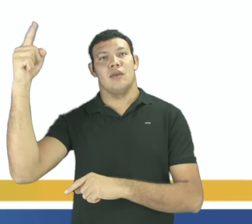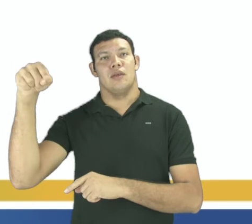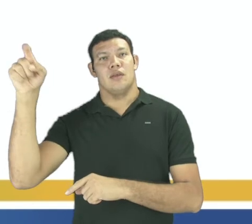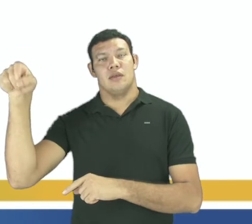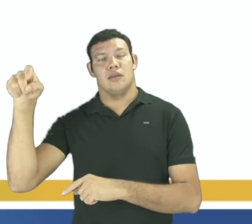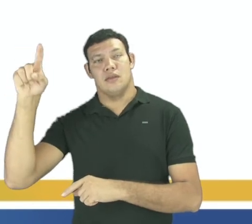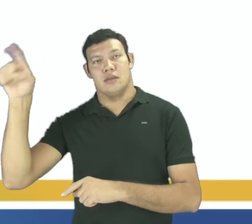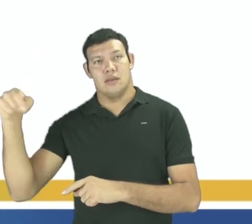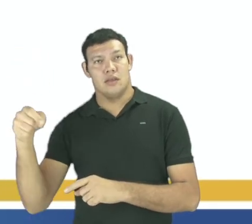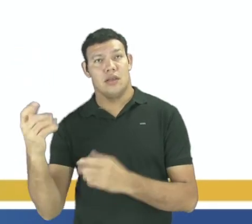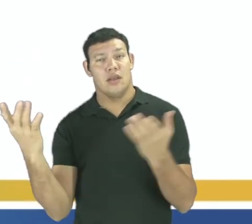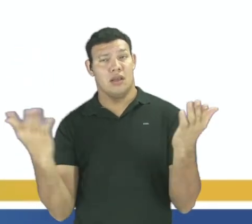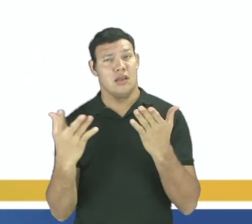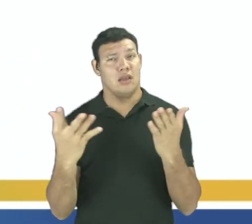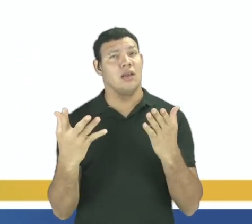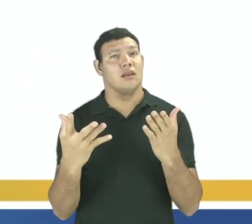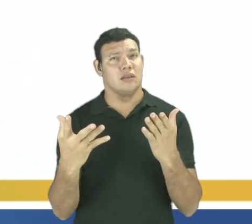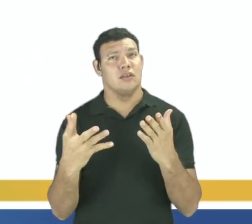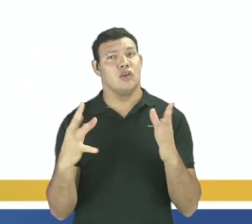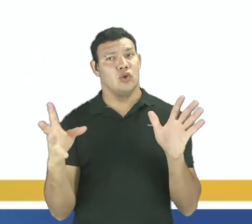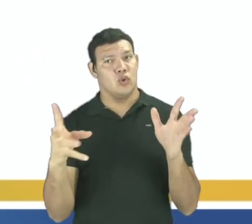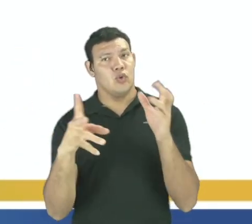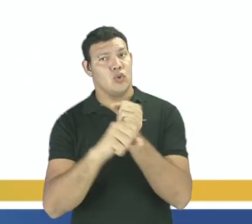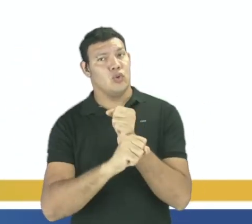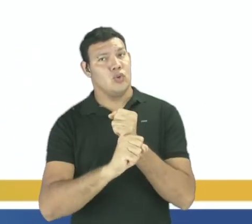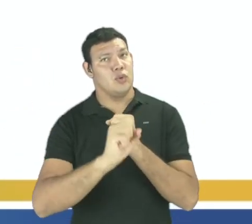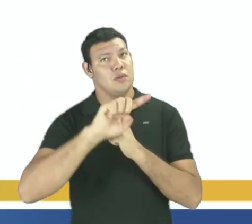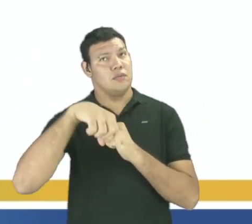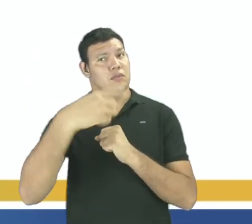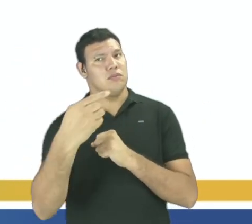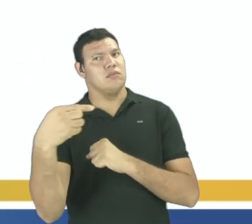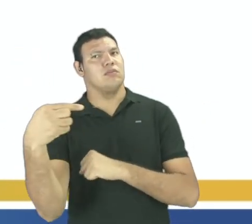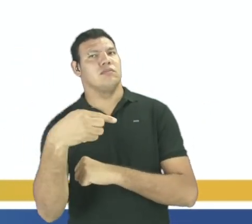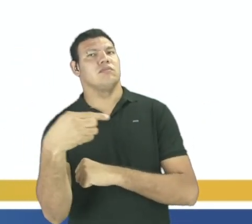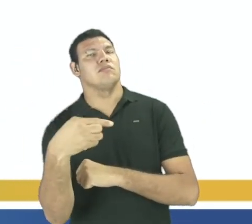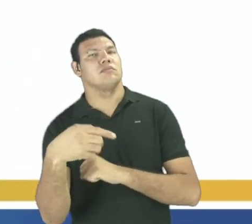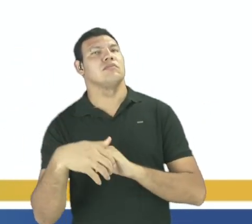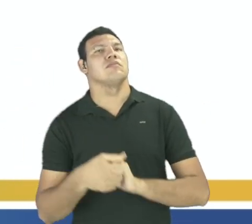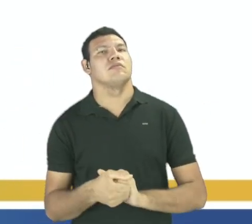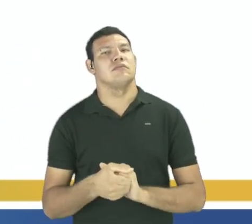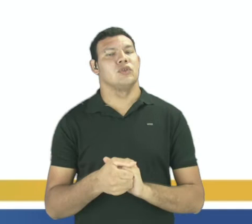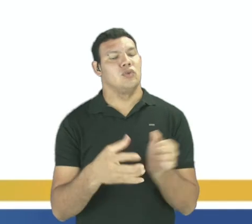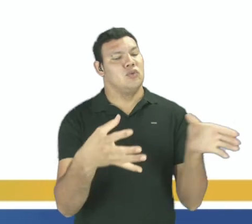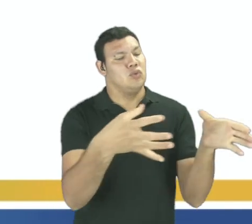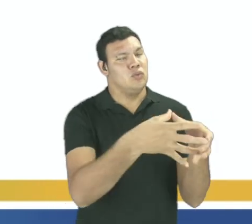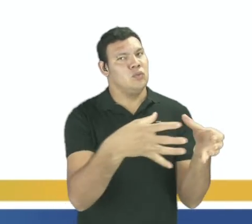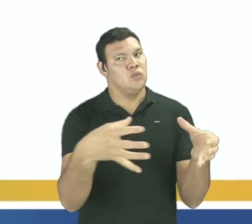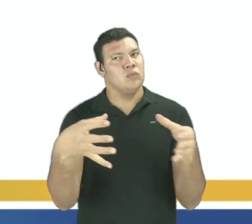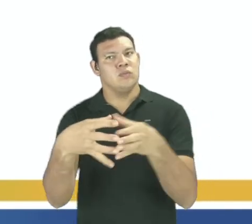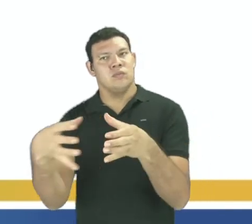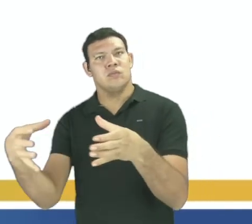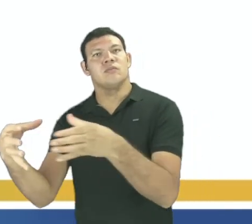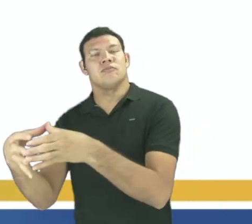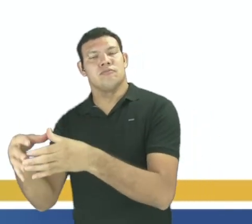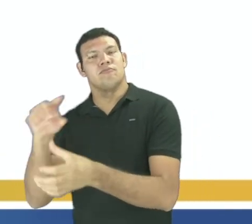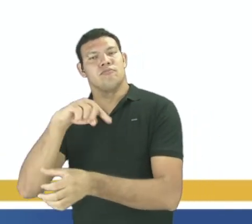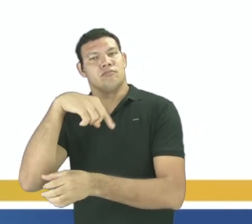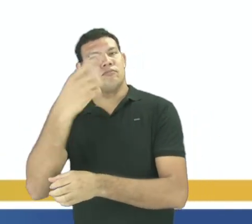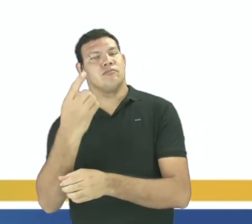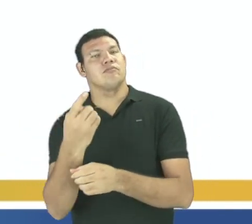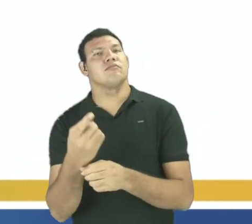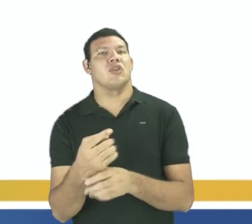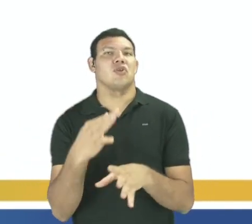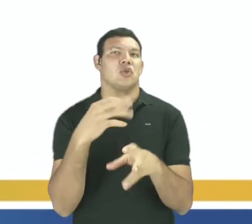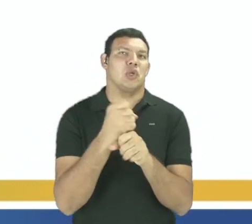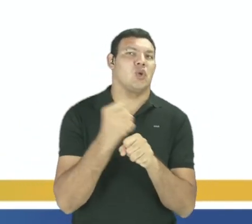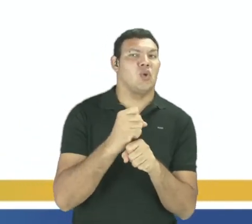muito cuidado nos termos, tá? Primeiro a gente vai organizar os termos semelhantes. Depois a gente vai fazer as